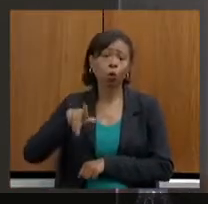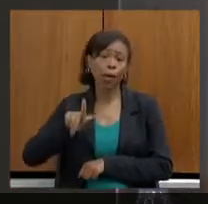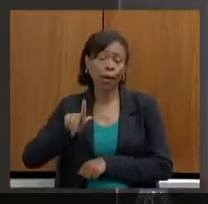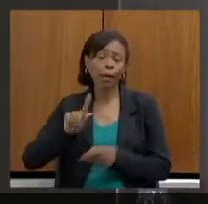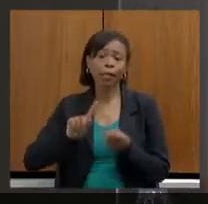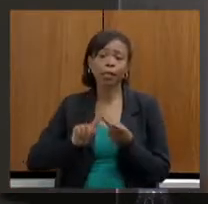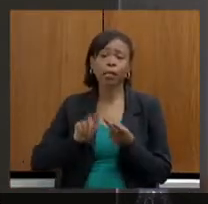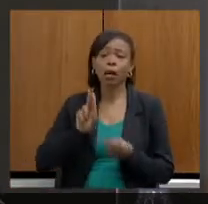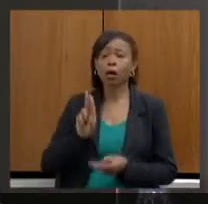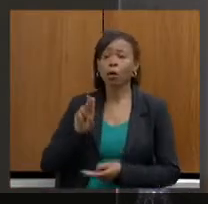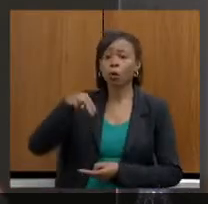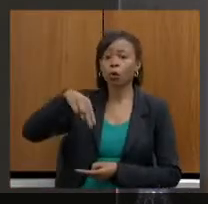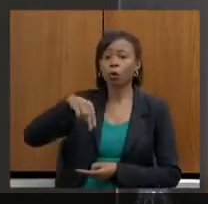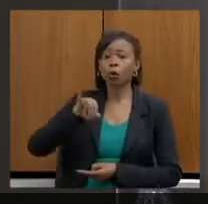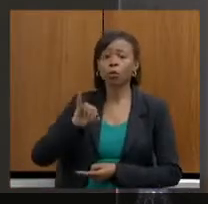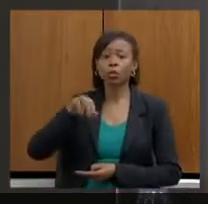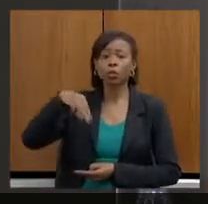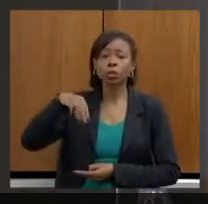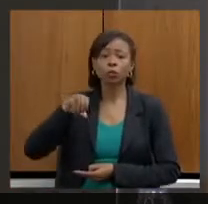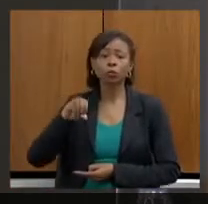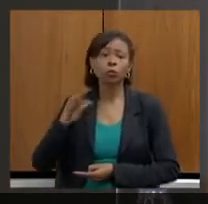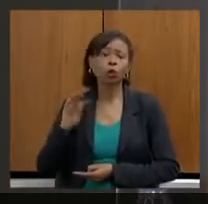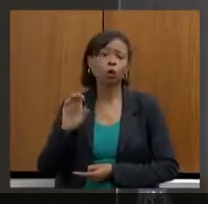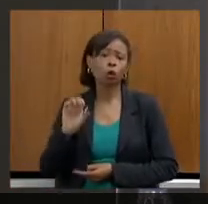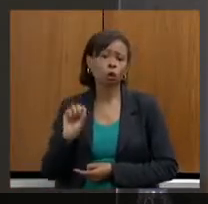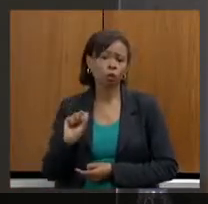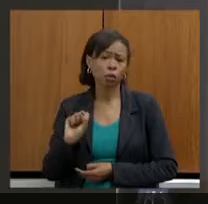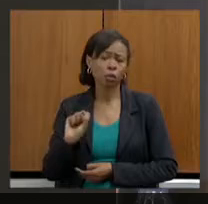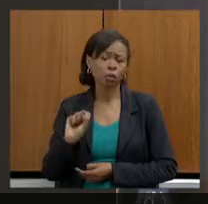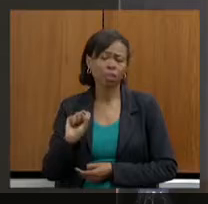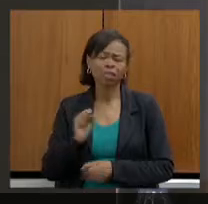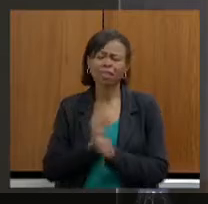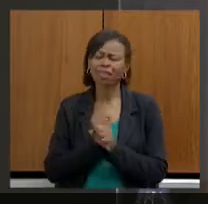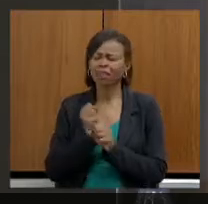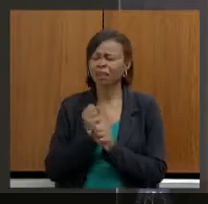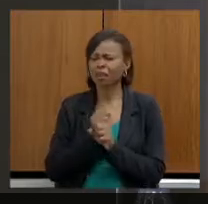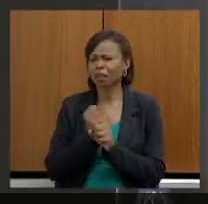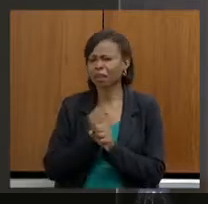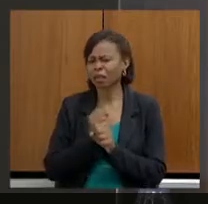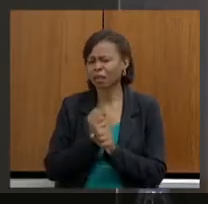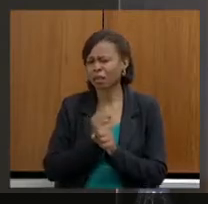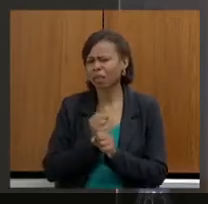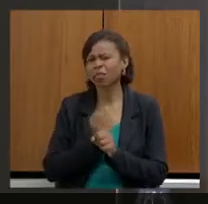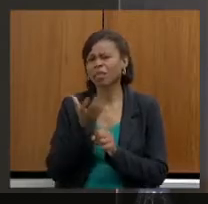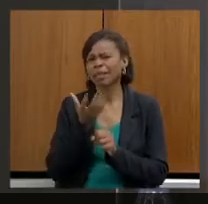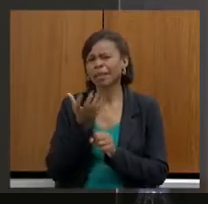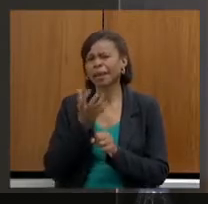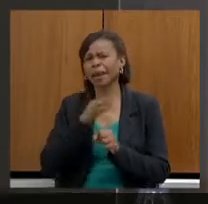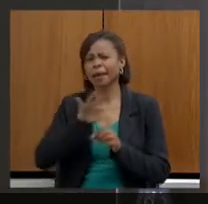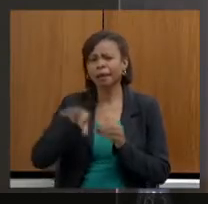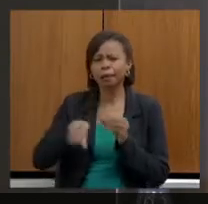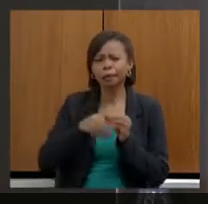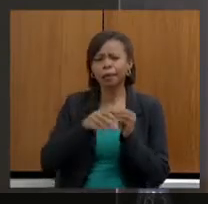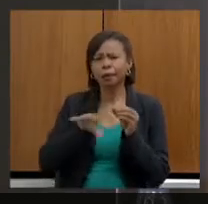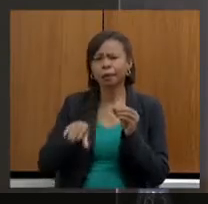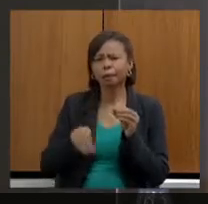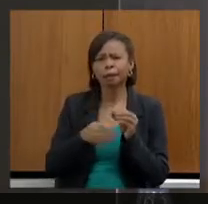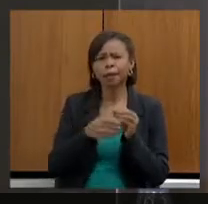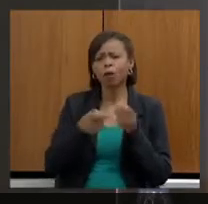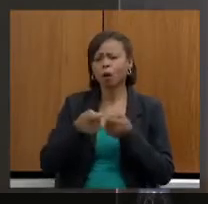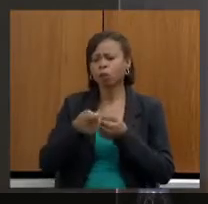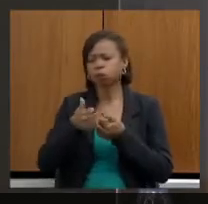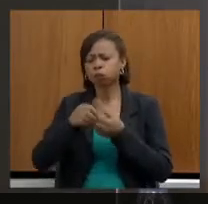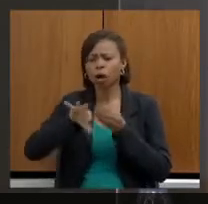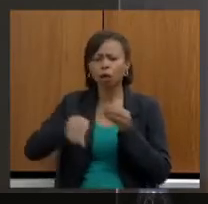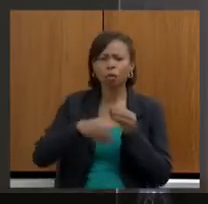que procuro que tomar já há anos tentando incorporar algumas graça o ovo GTS